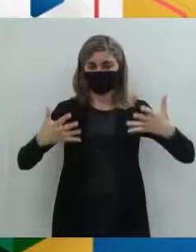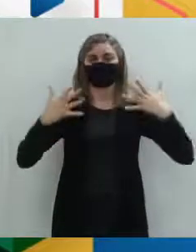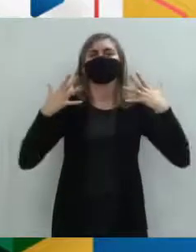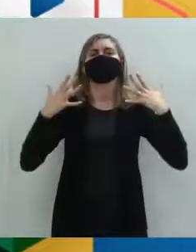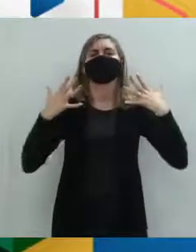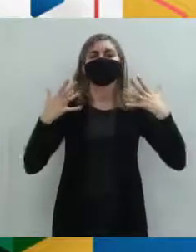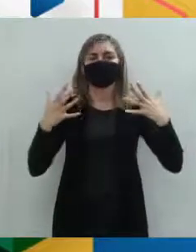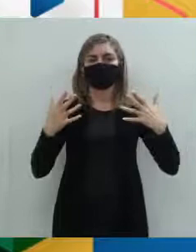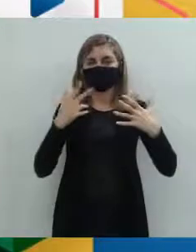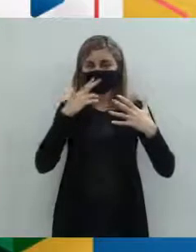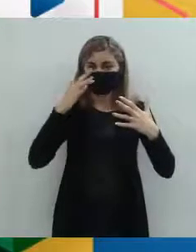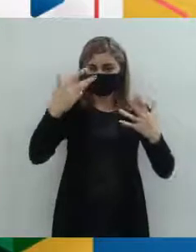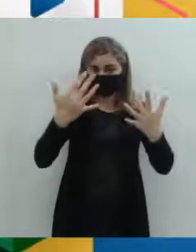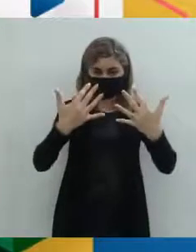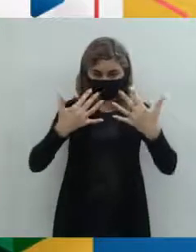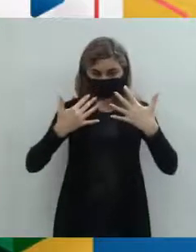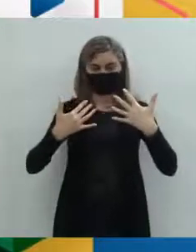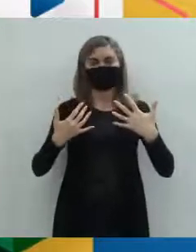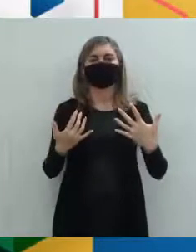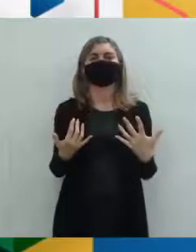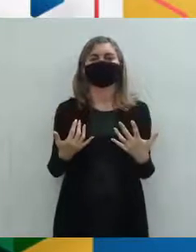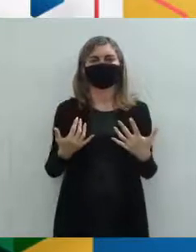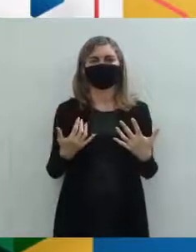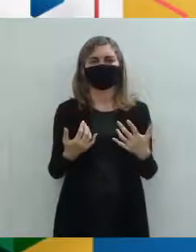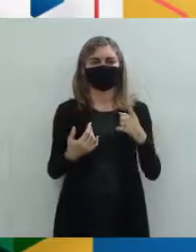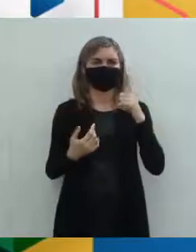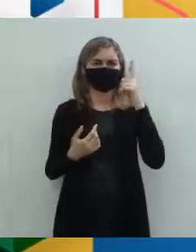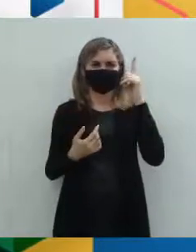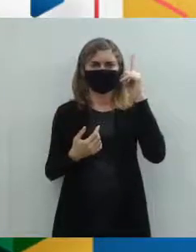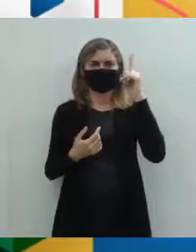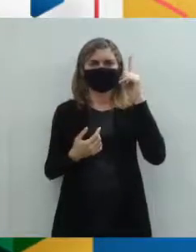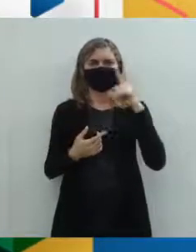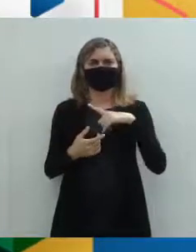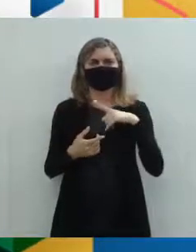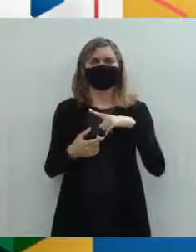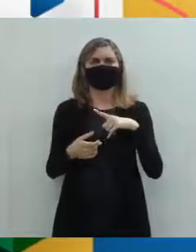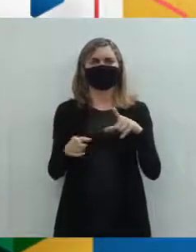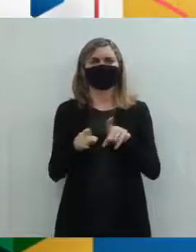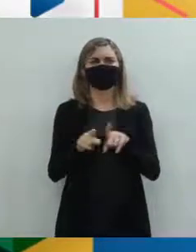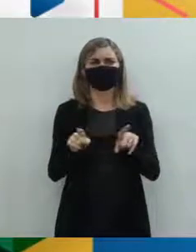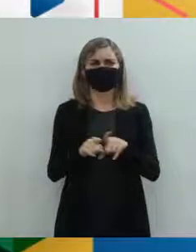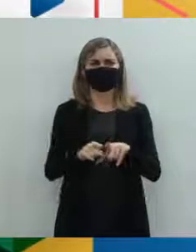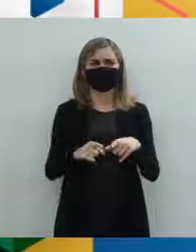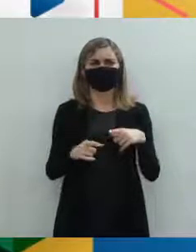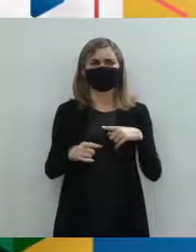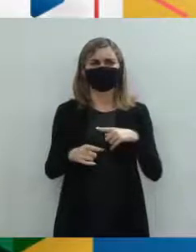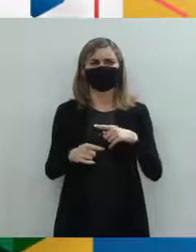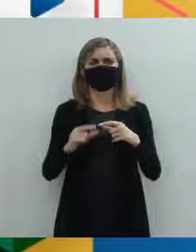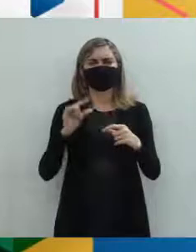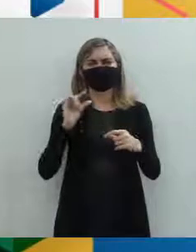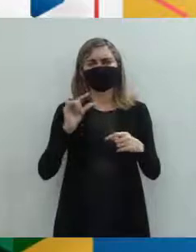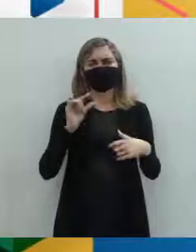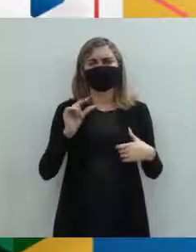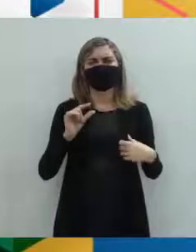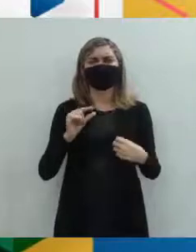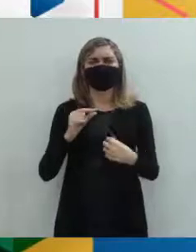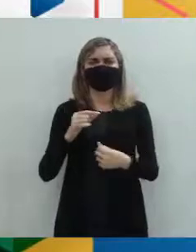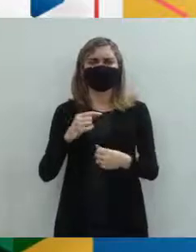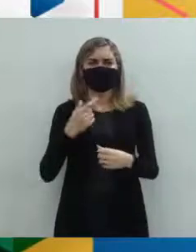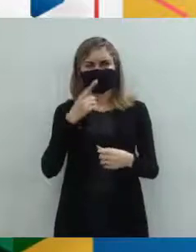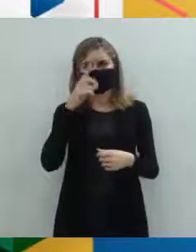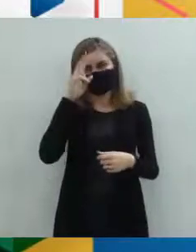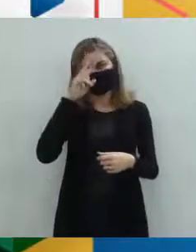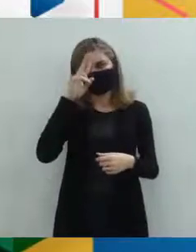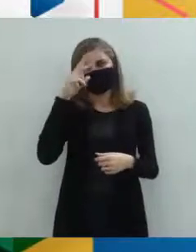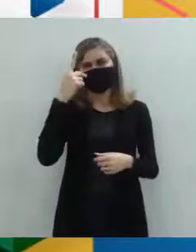cima da gente, tá? Então aí a gente tem também... deixa eu falar só um pouquinho sobre um pouco da